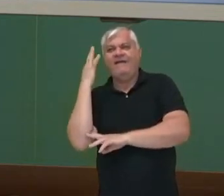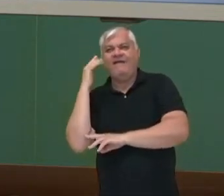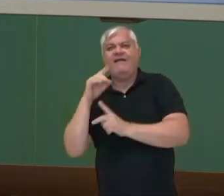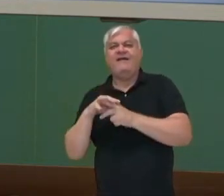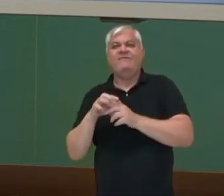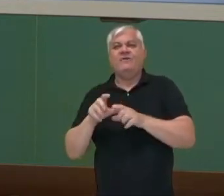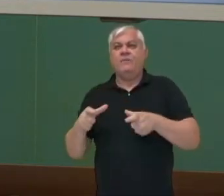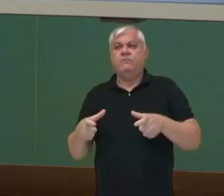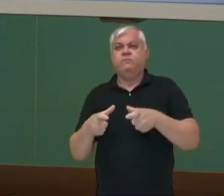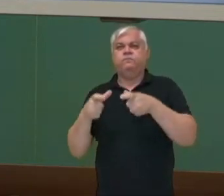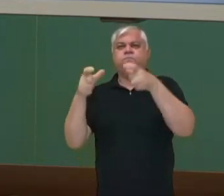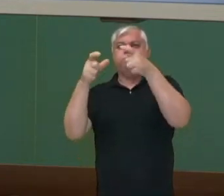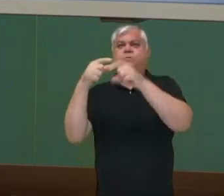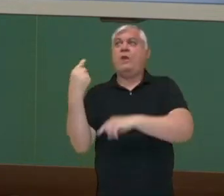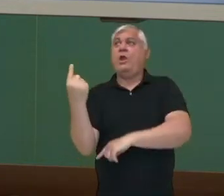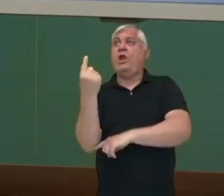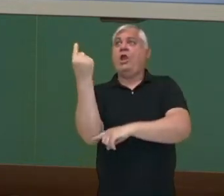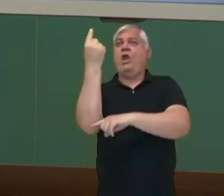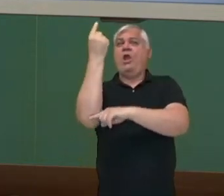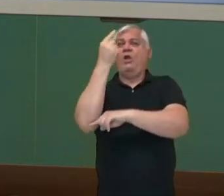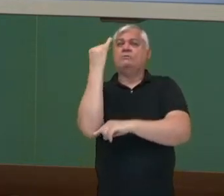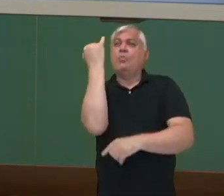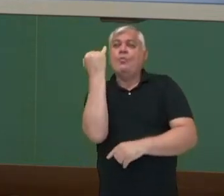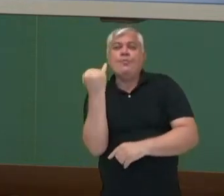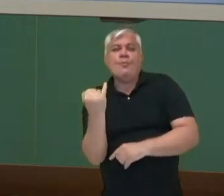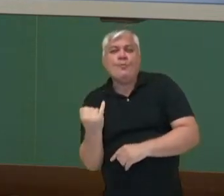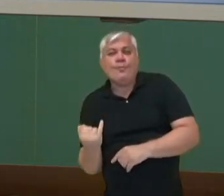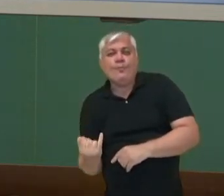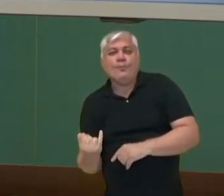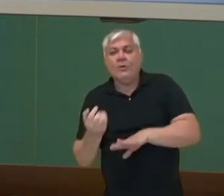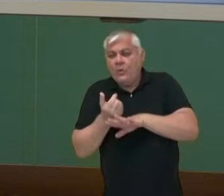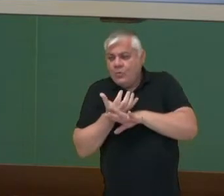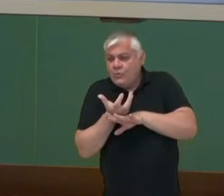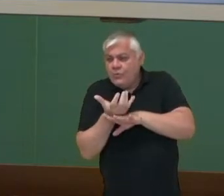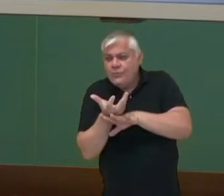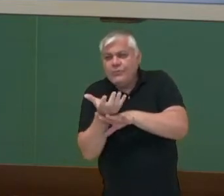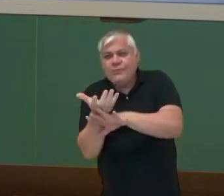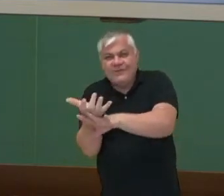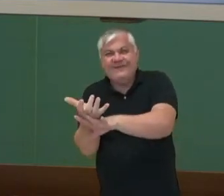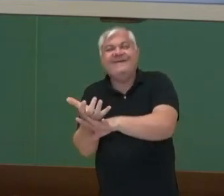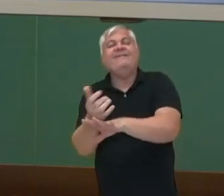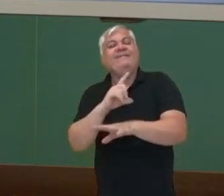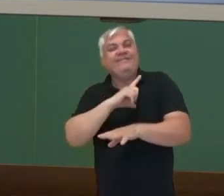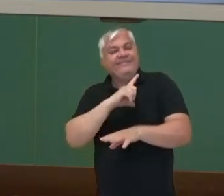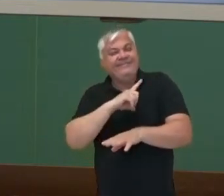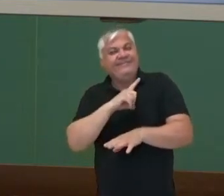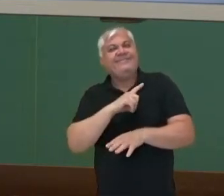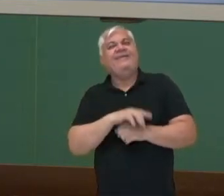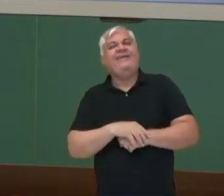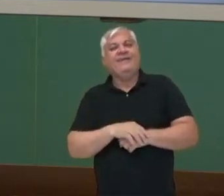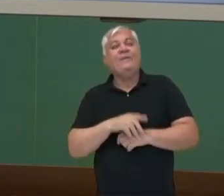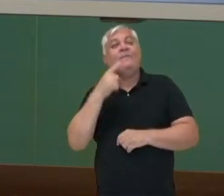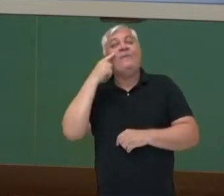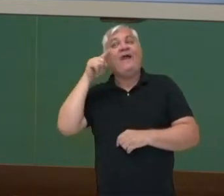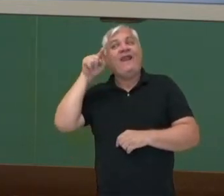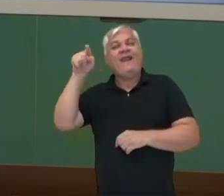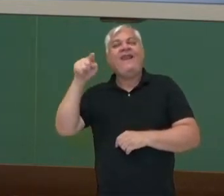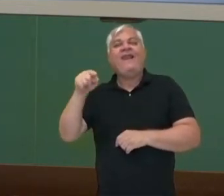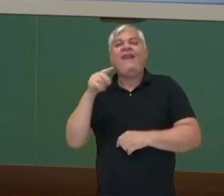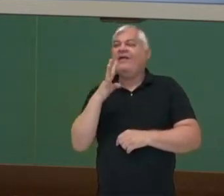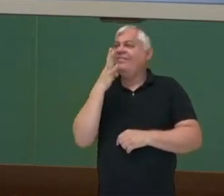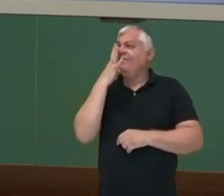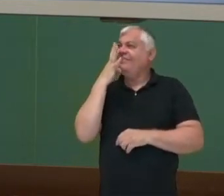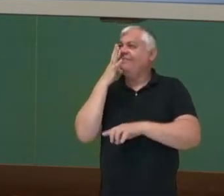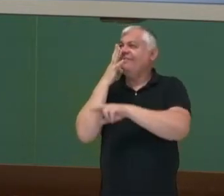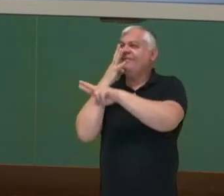porte, né? Se são árvores de grande porte, se é vegetação mais rasteira. Então, por isso que as paisagens naturais da região sudeste